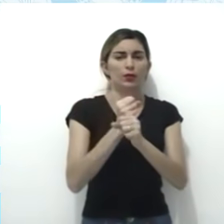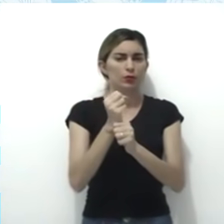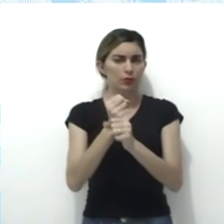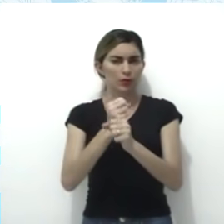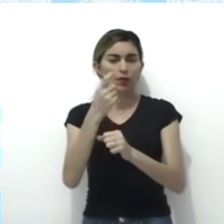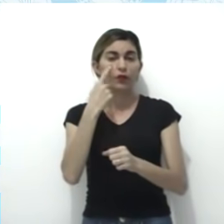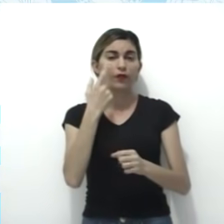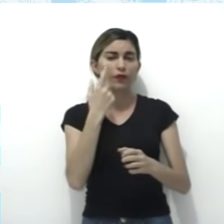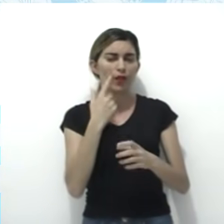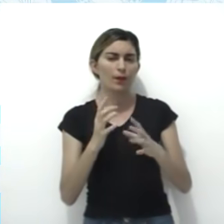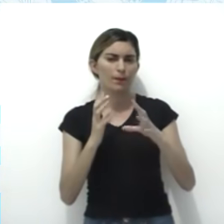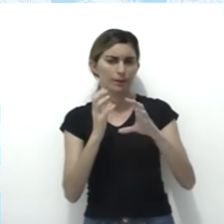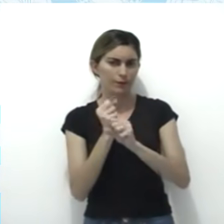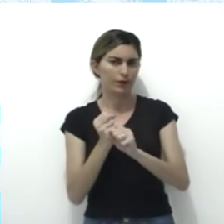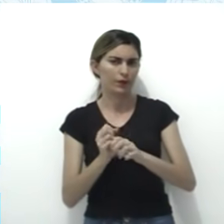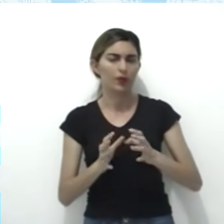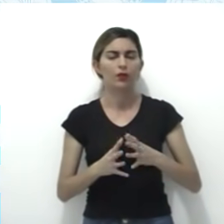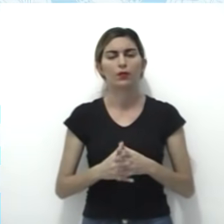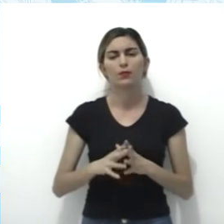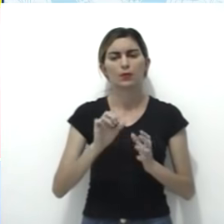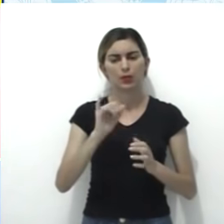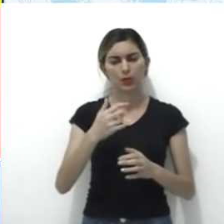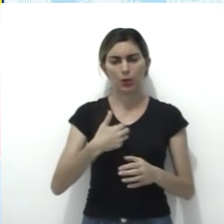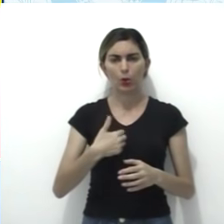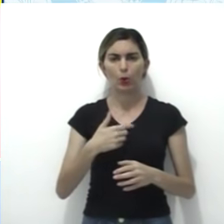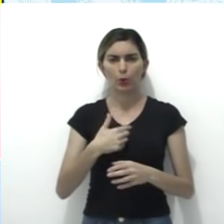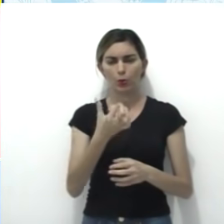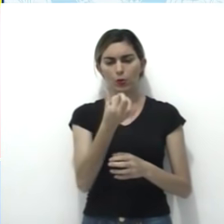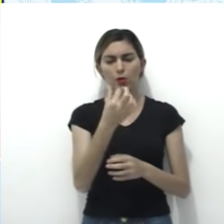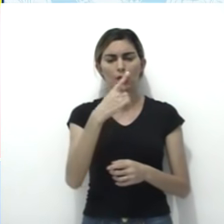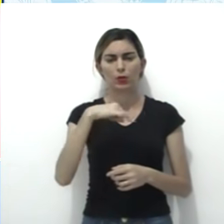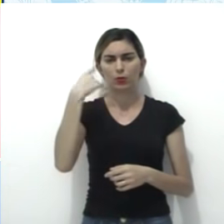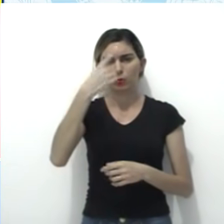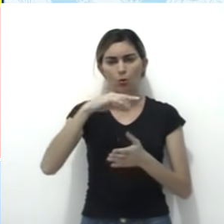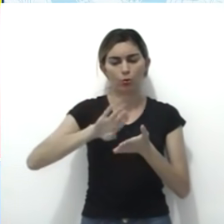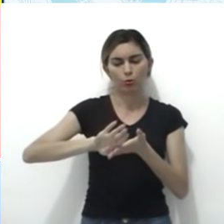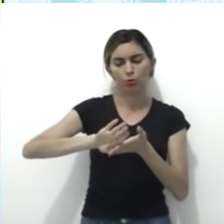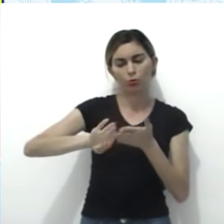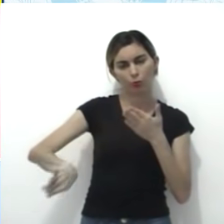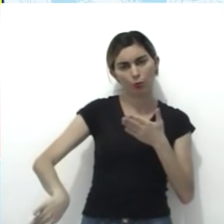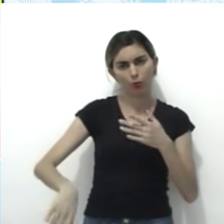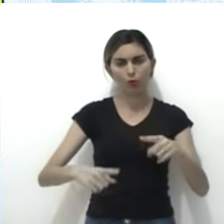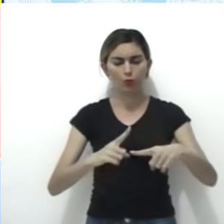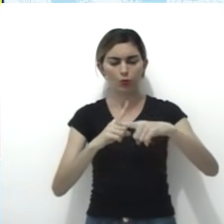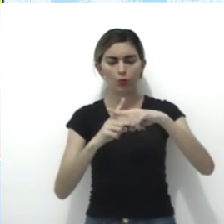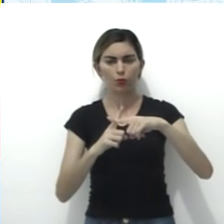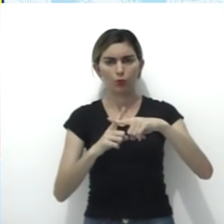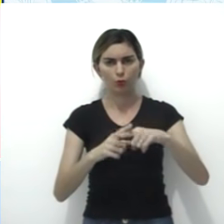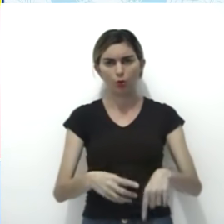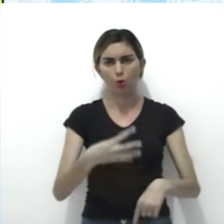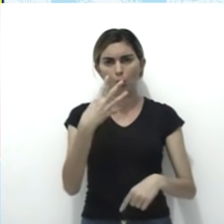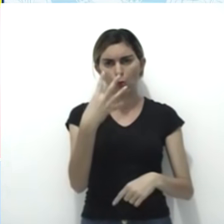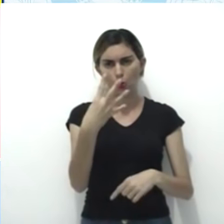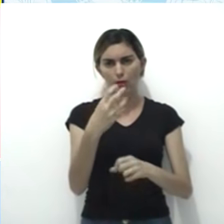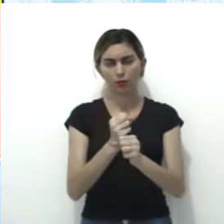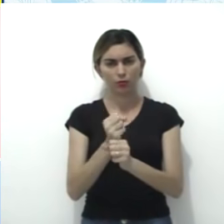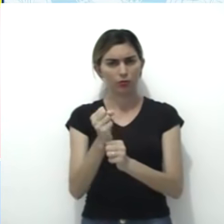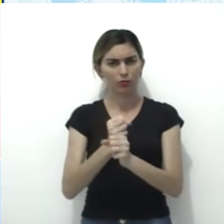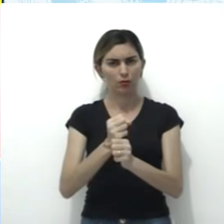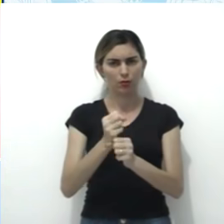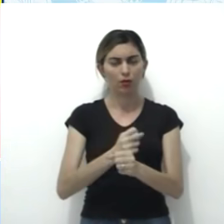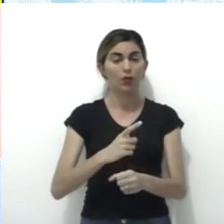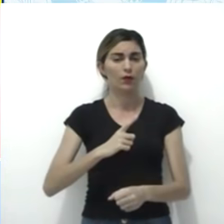de quatro anos vejamos uma conta ah se eu pego a 6 horas que sobraram e multiplico por